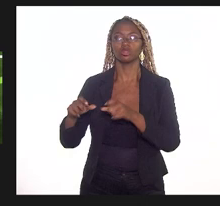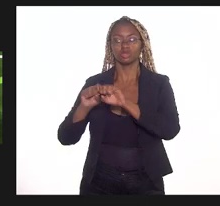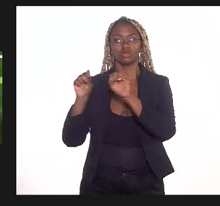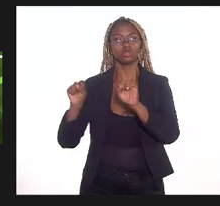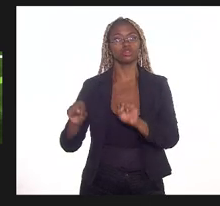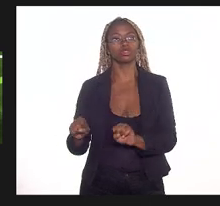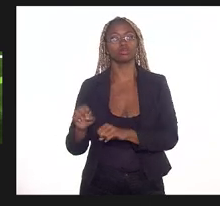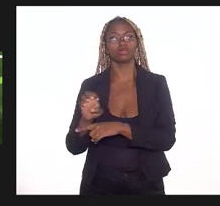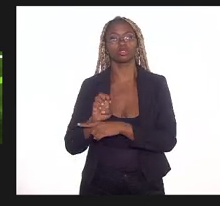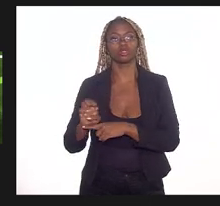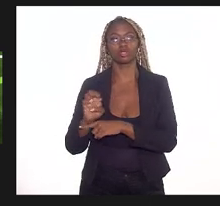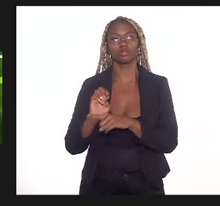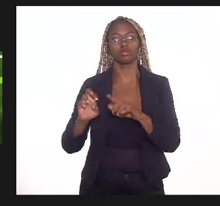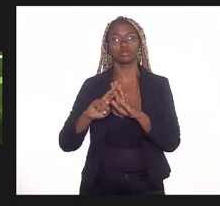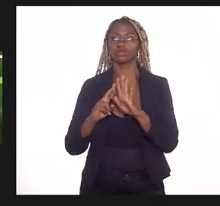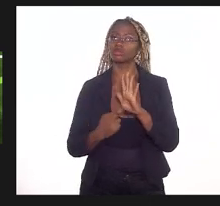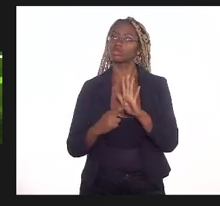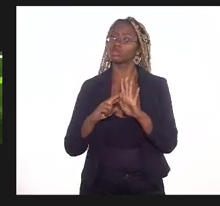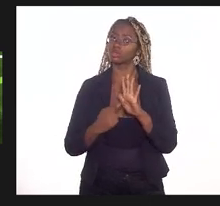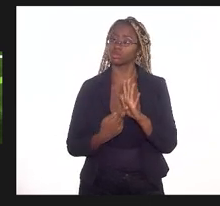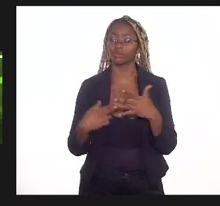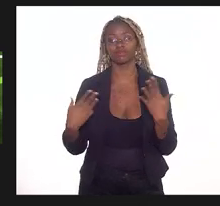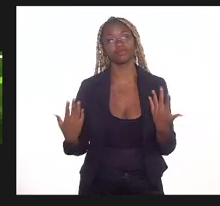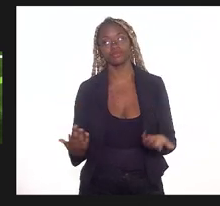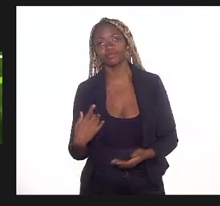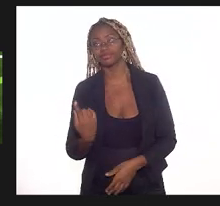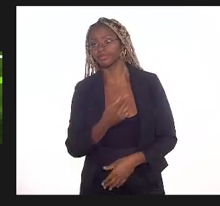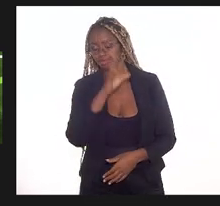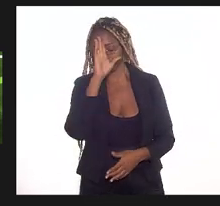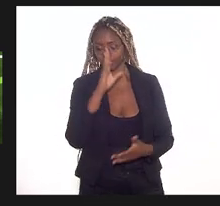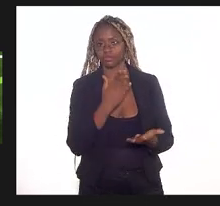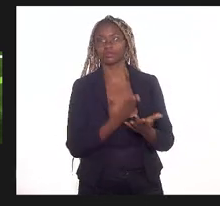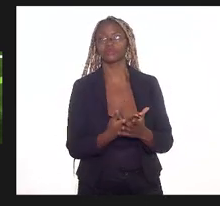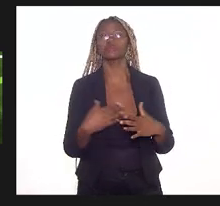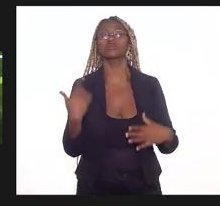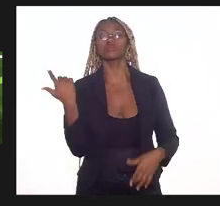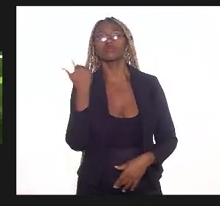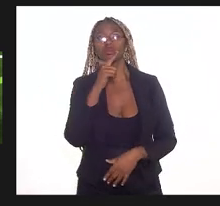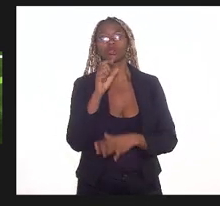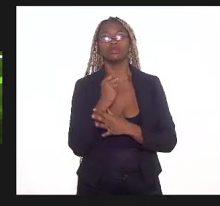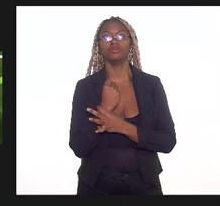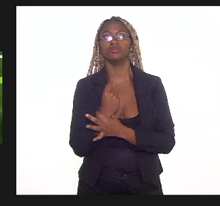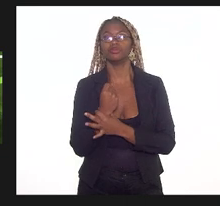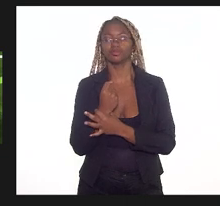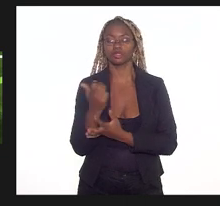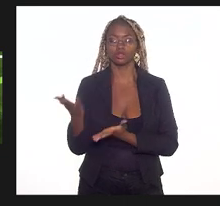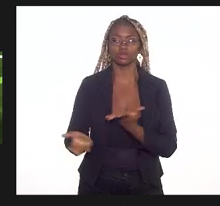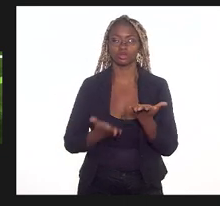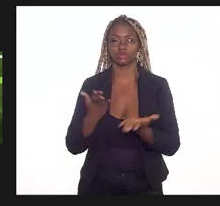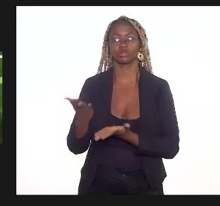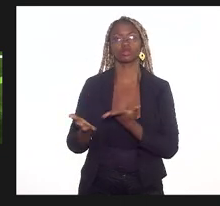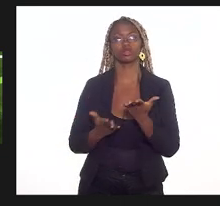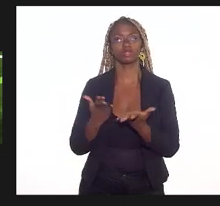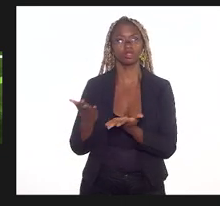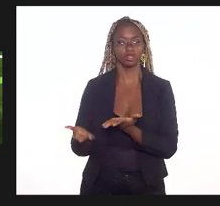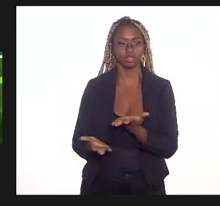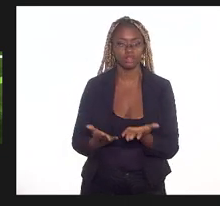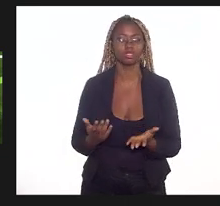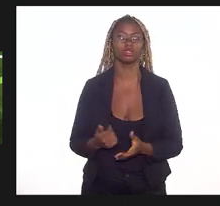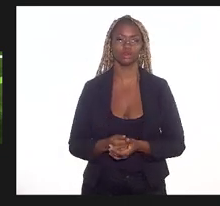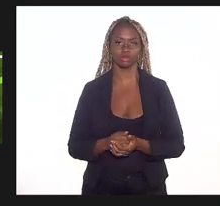de regulação. Dessa forma, a gente acredita que consegue assegurar um cuidado na atenção secundária, quando